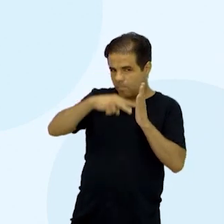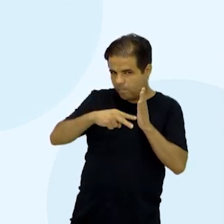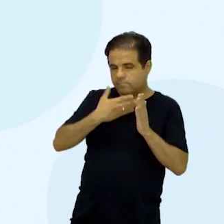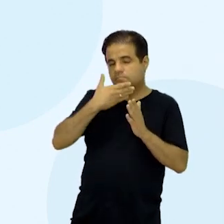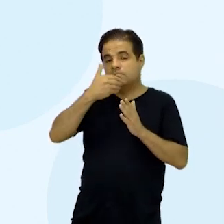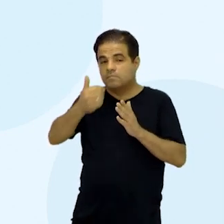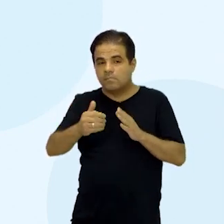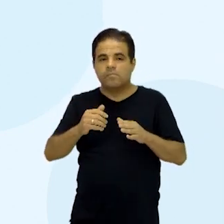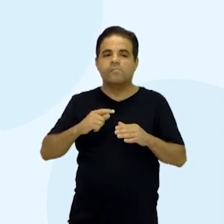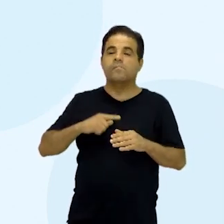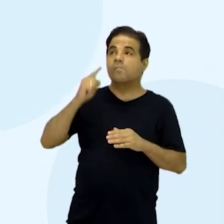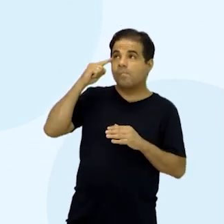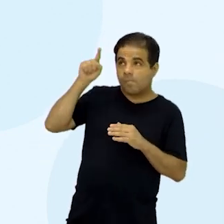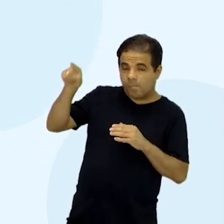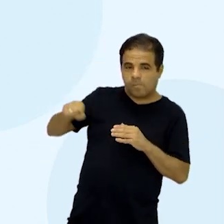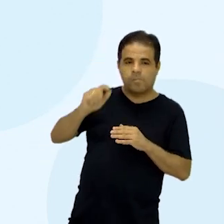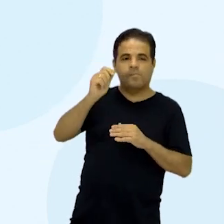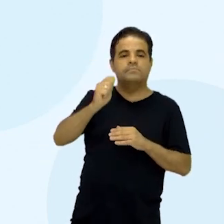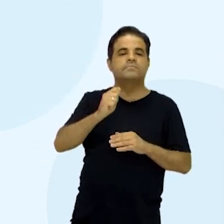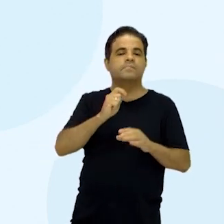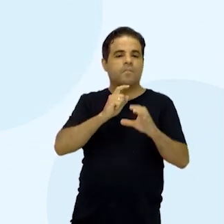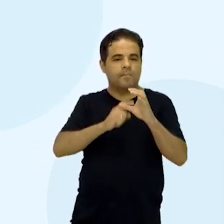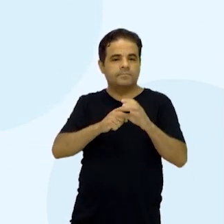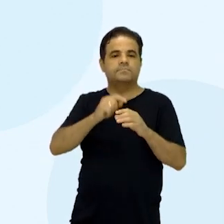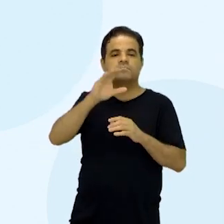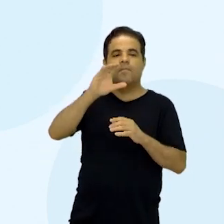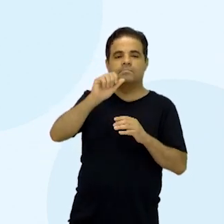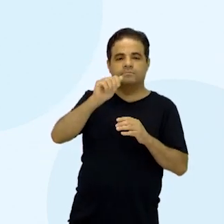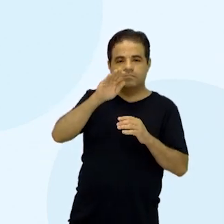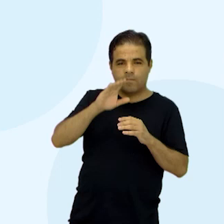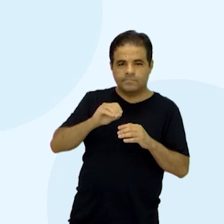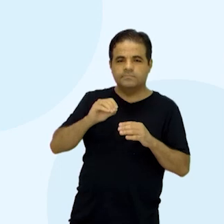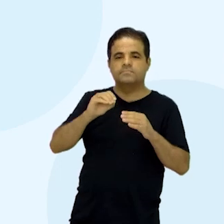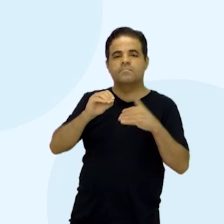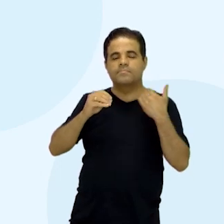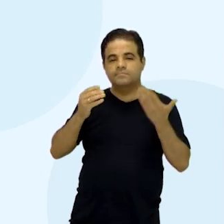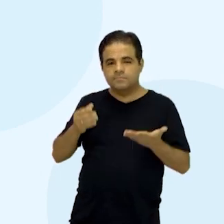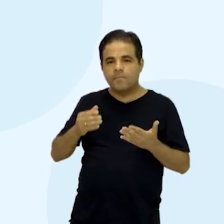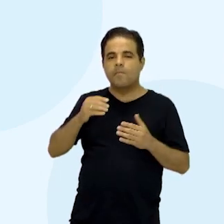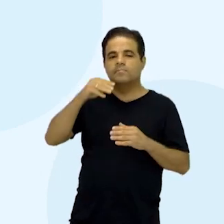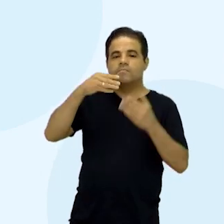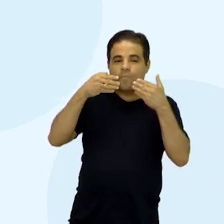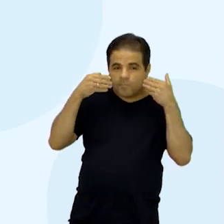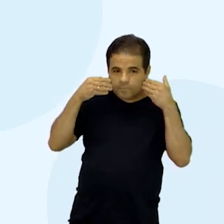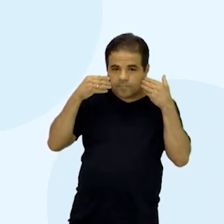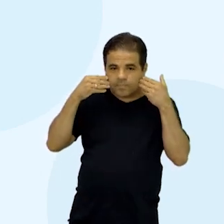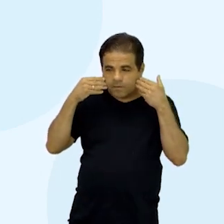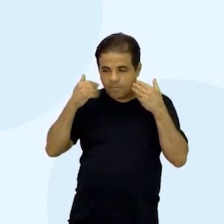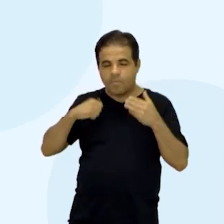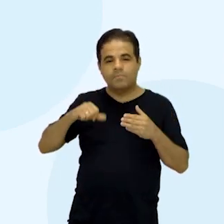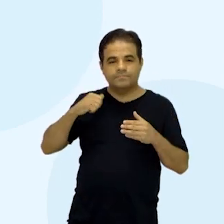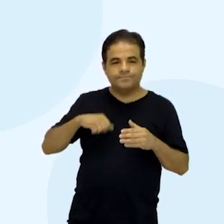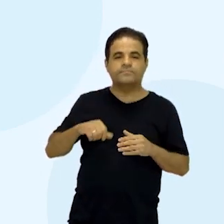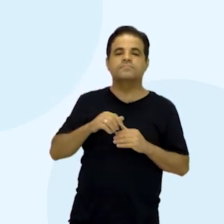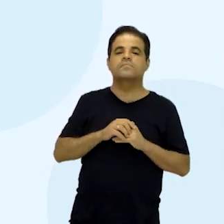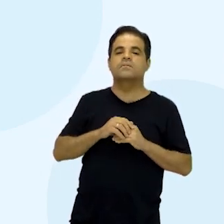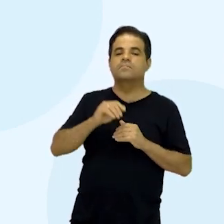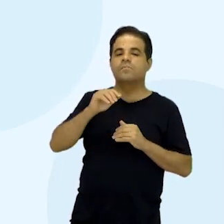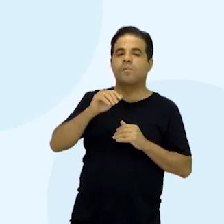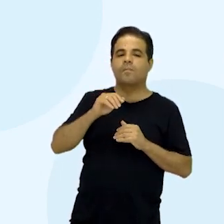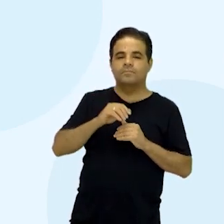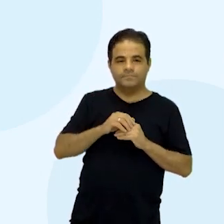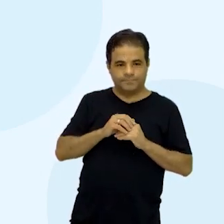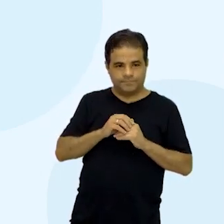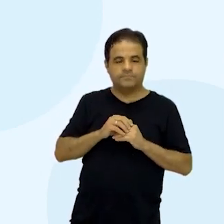mais fácil. Eu tenho aí a Angola, Cabo Verde, Guiné-Bissau, Moçambique, Timor-Leste, São Tomé e